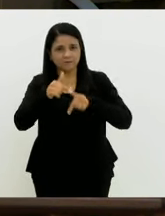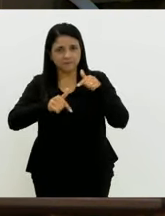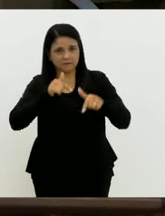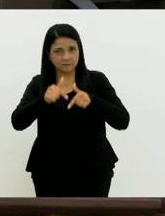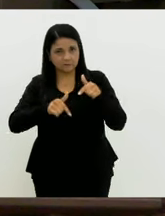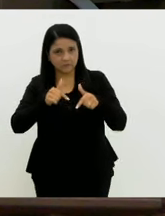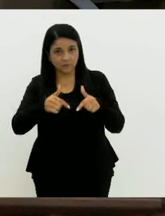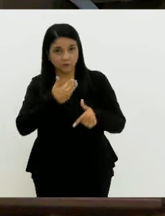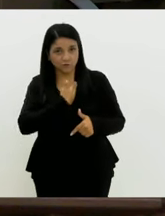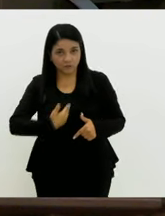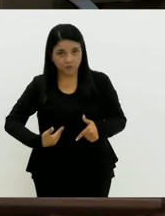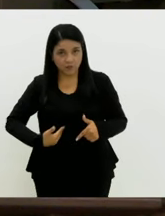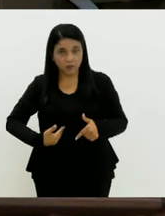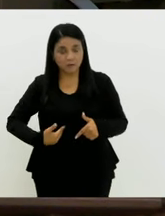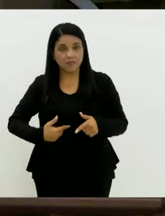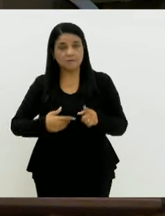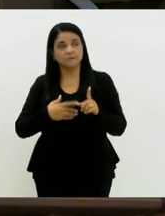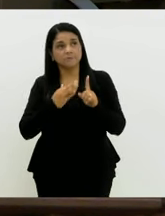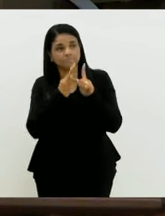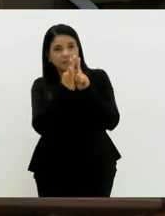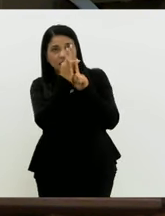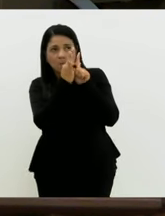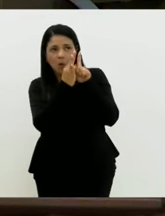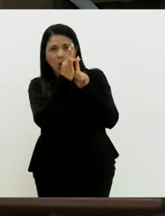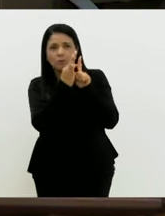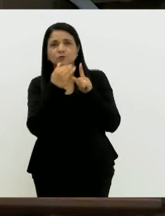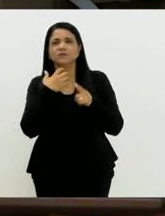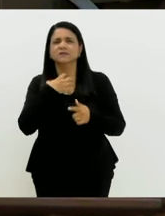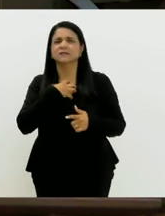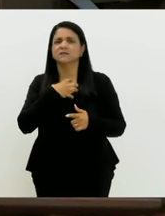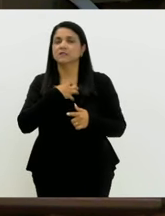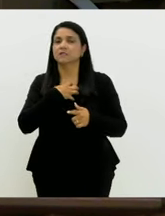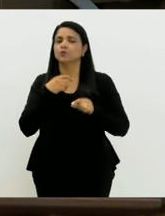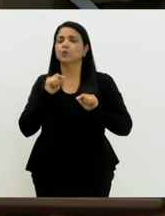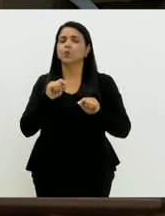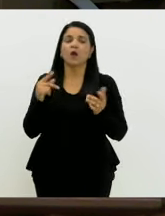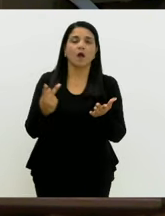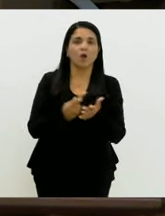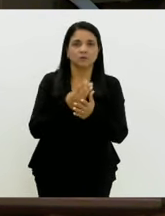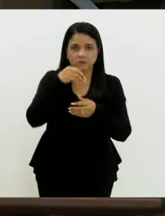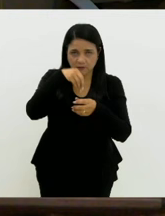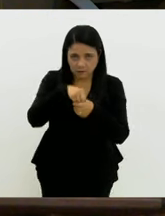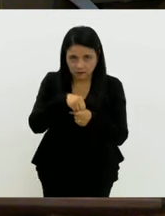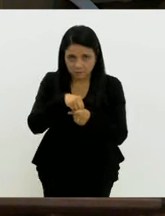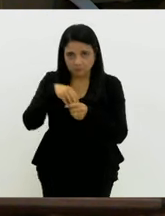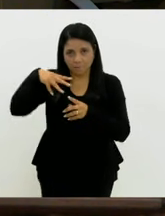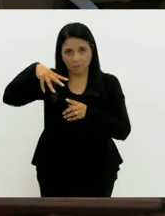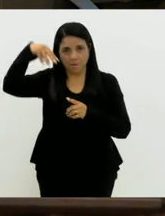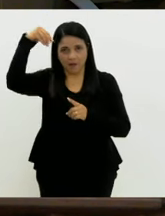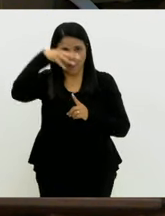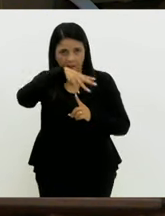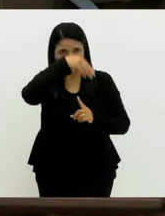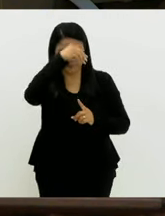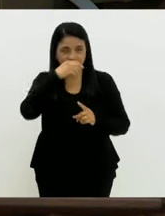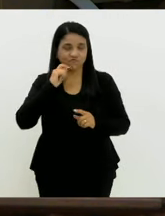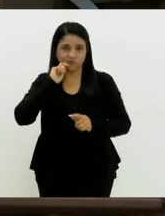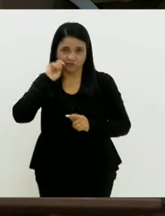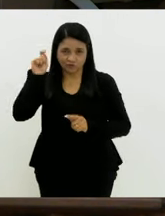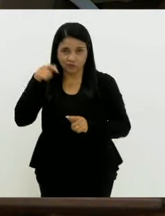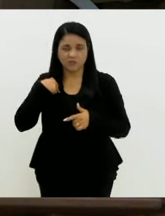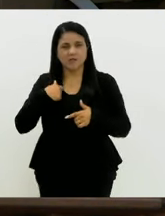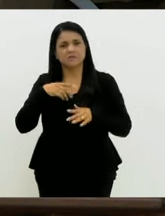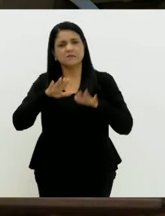tirar o termômetro do outro lado. Às vezes, estar aqui na condição de parlamentar, muitas das vezes é só jogar pedra, ou só criticar,